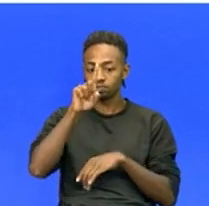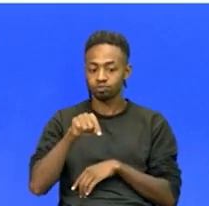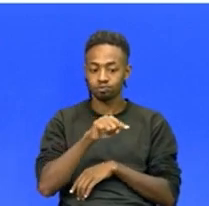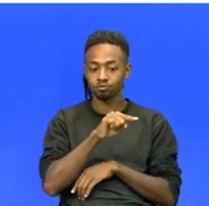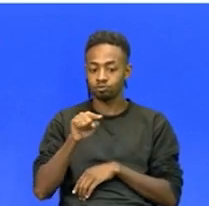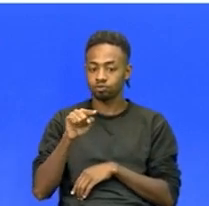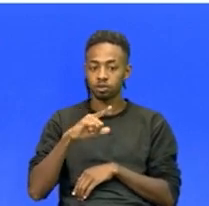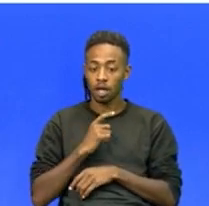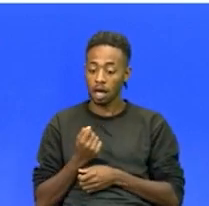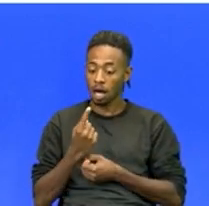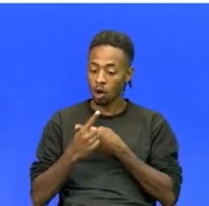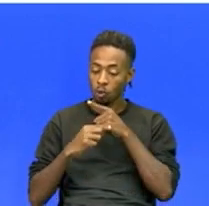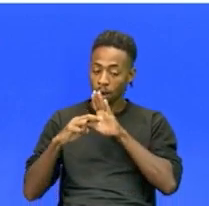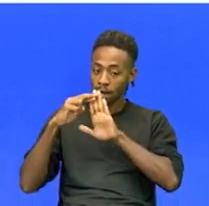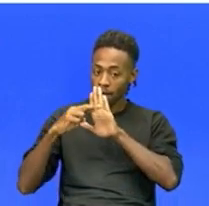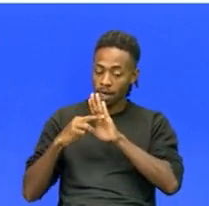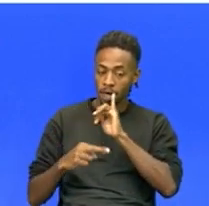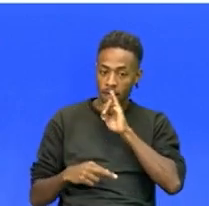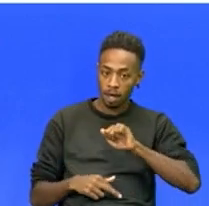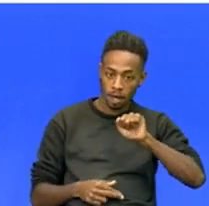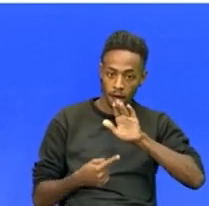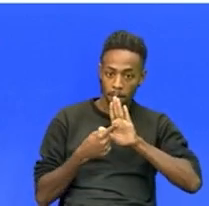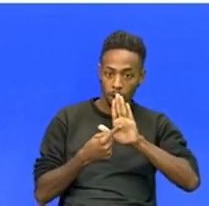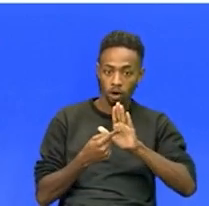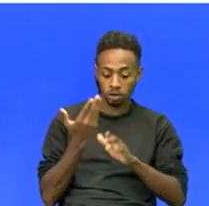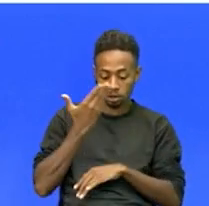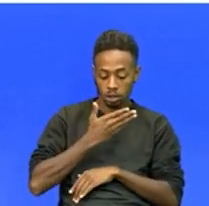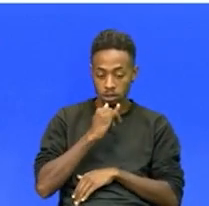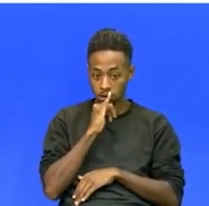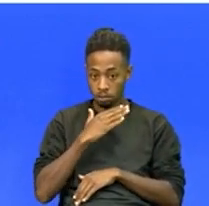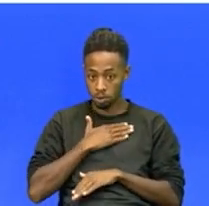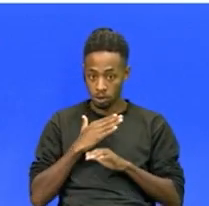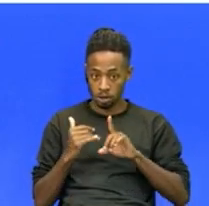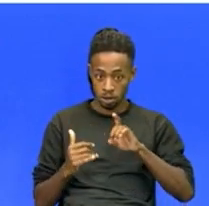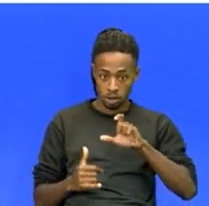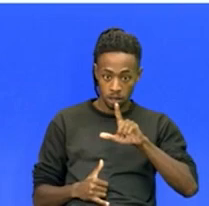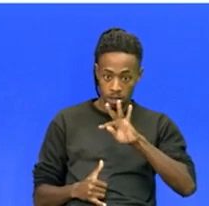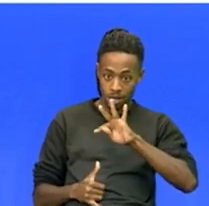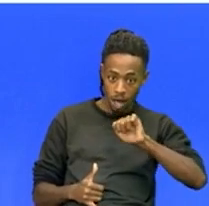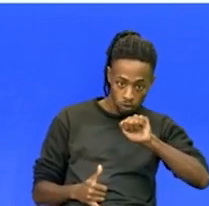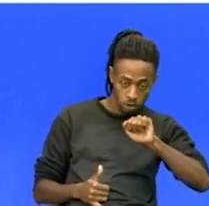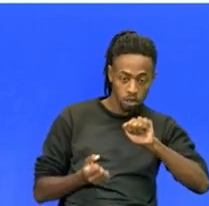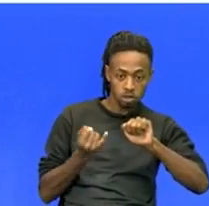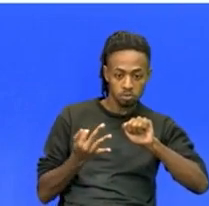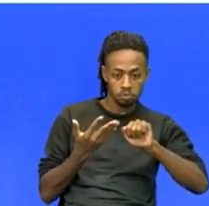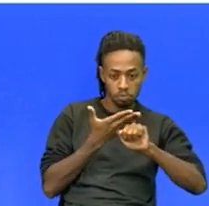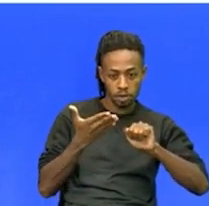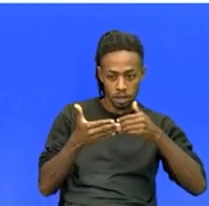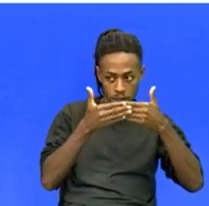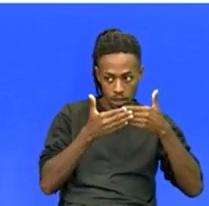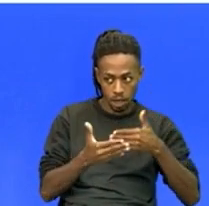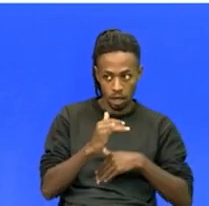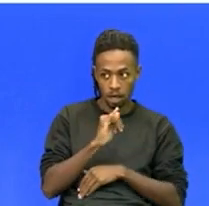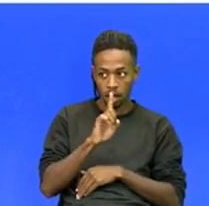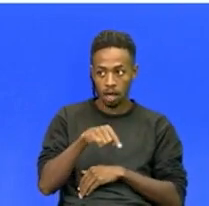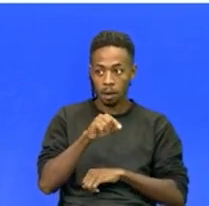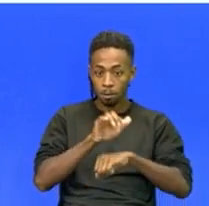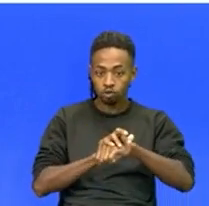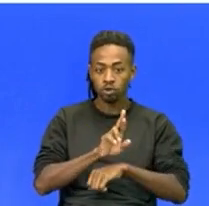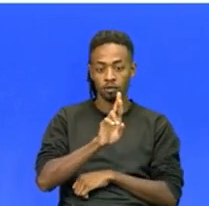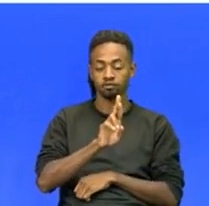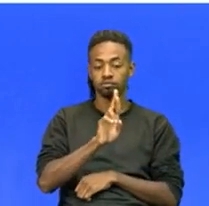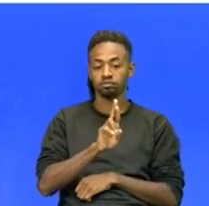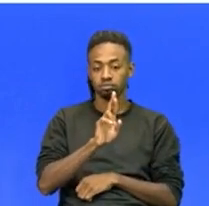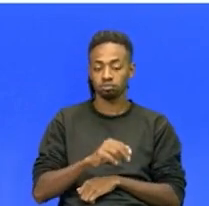aqui a gente tem umas regras. O item A indica que se o meu delta quem é? Vou explicar mais para frente, é o determinante. Tá?